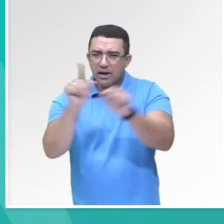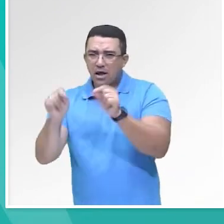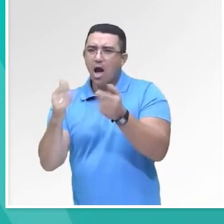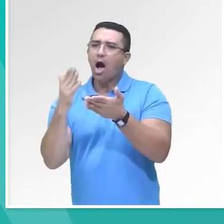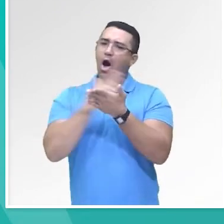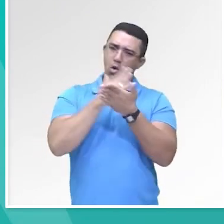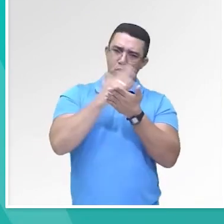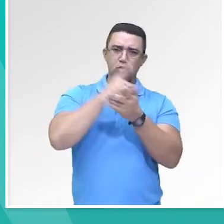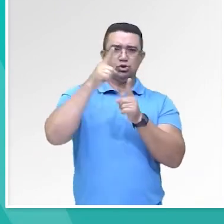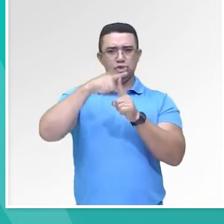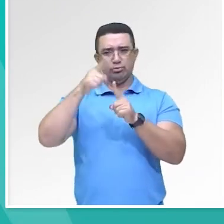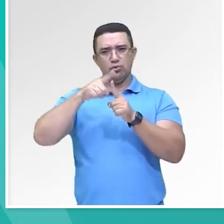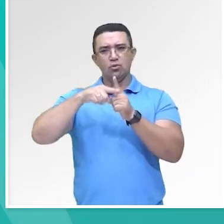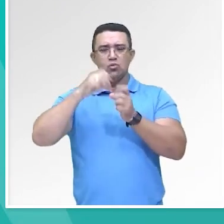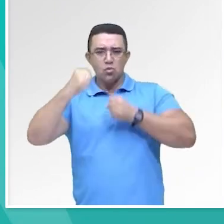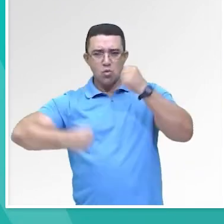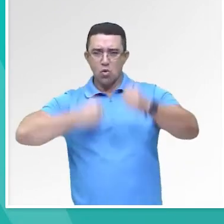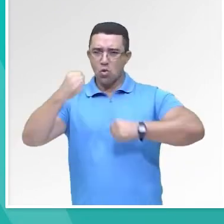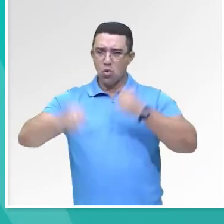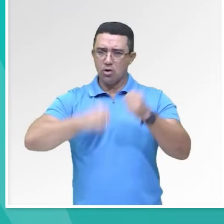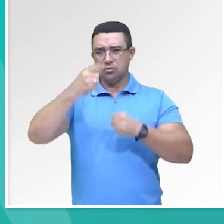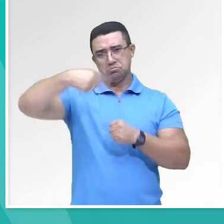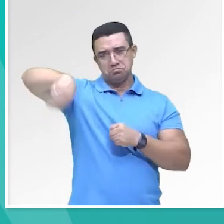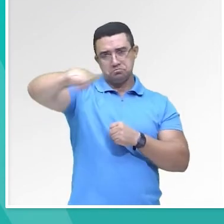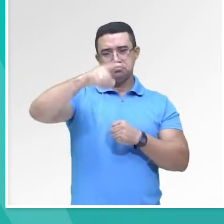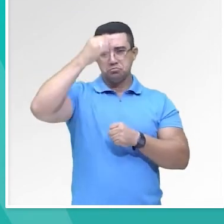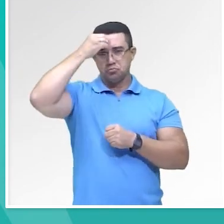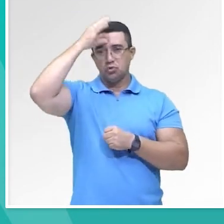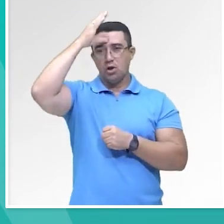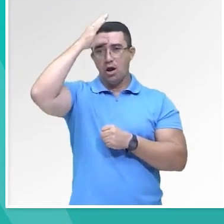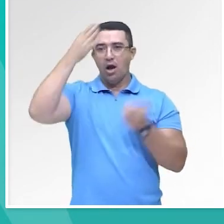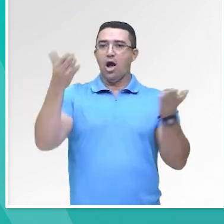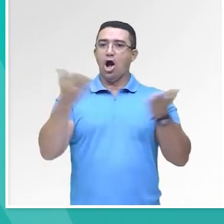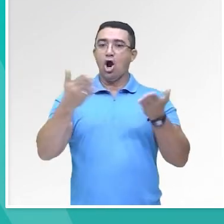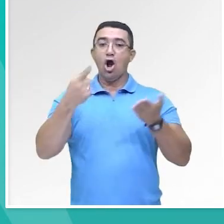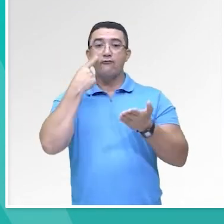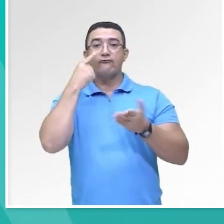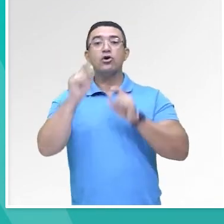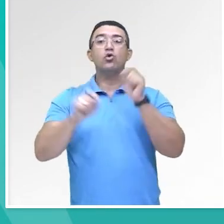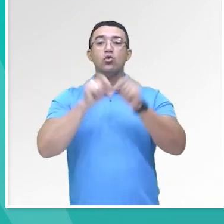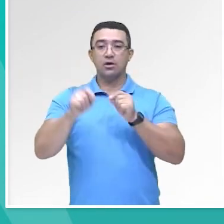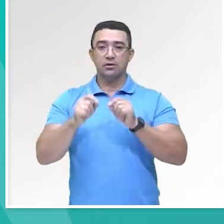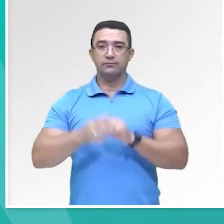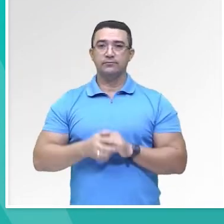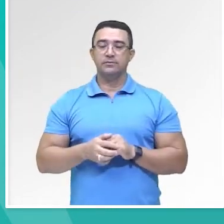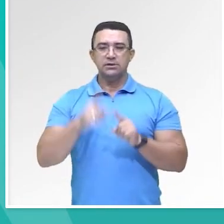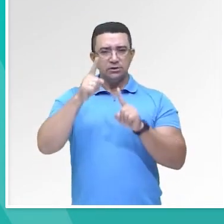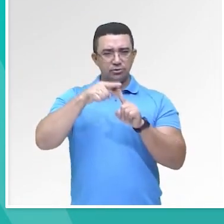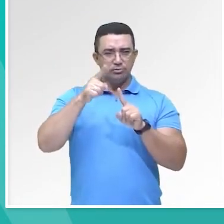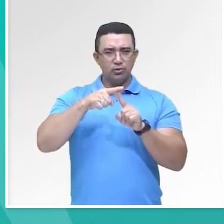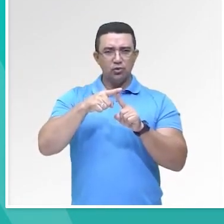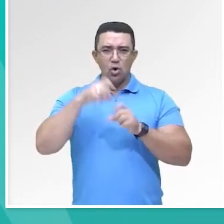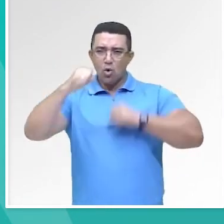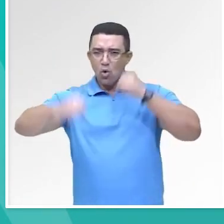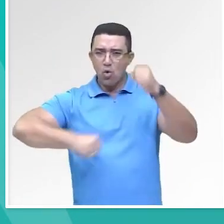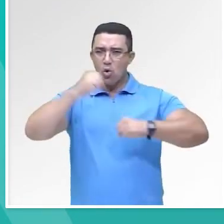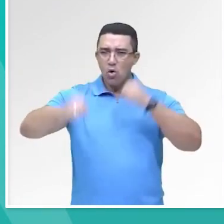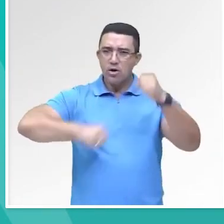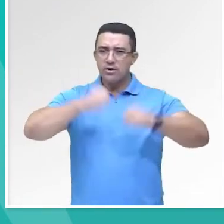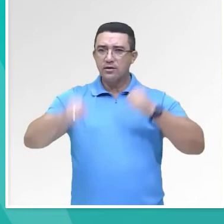nossos conhecimentos, tá certo? Então, nós vamos iniciar vendo aqui a corrida rasa, tá certo? Então,